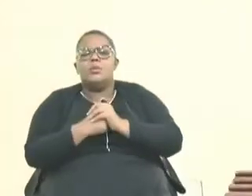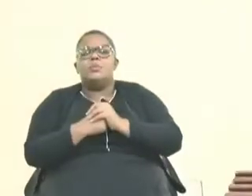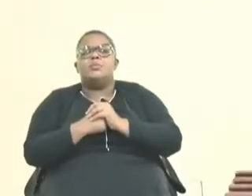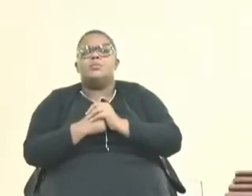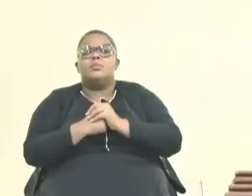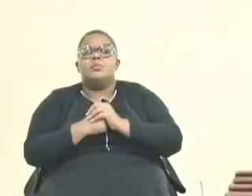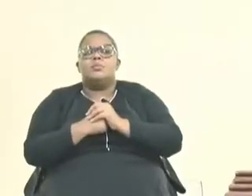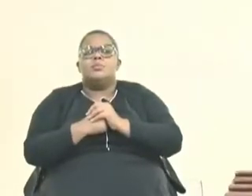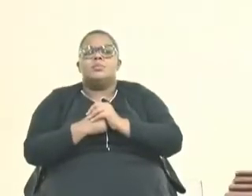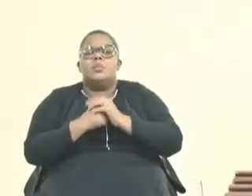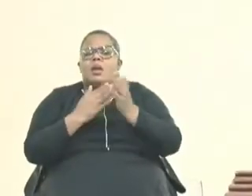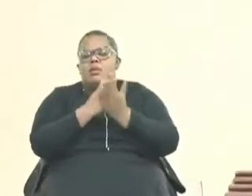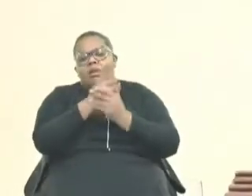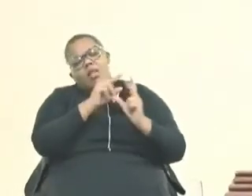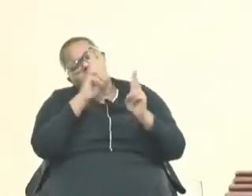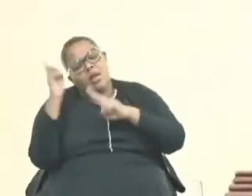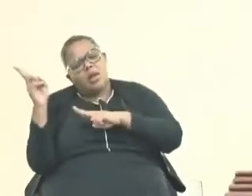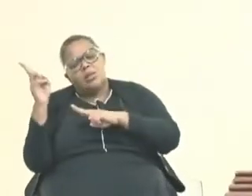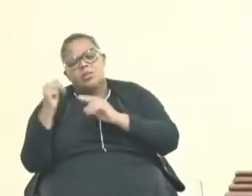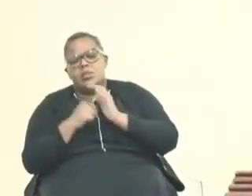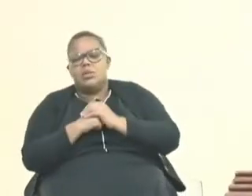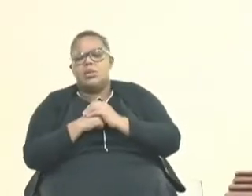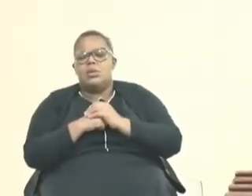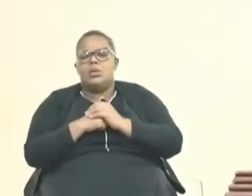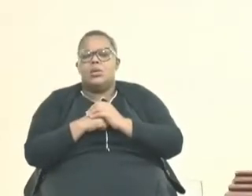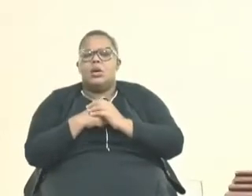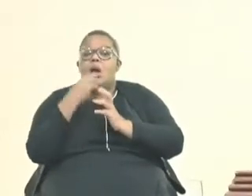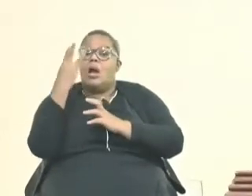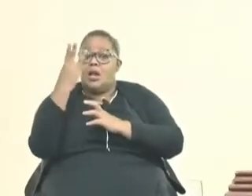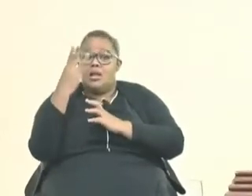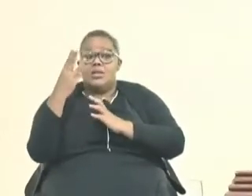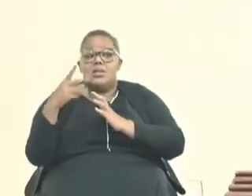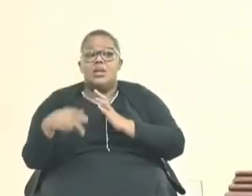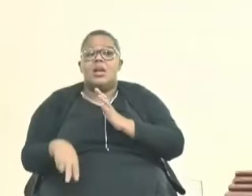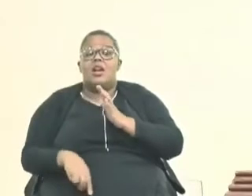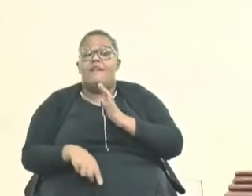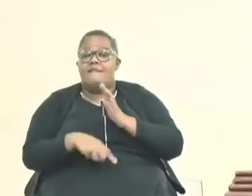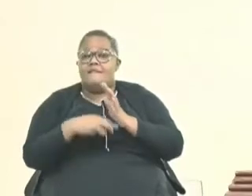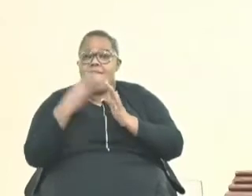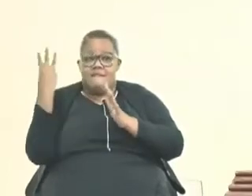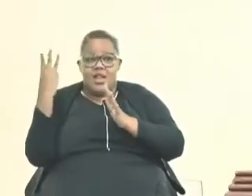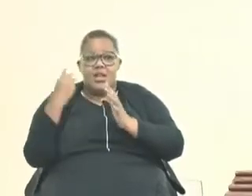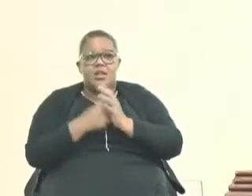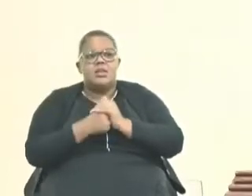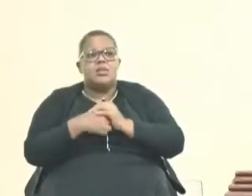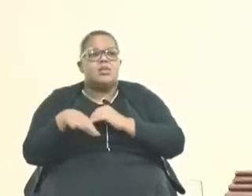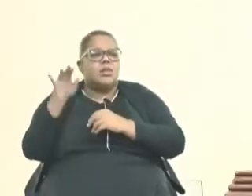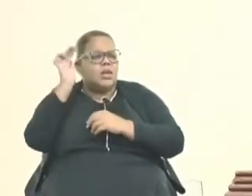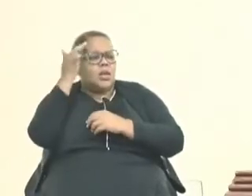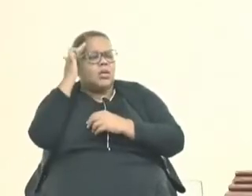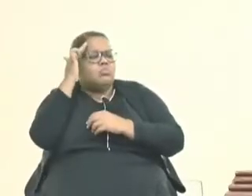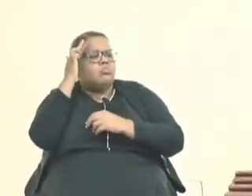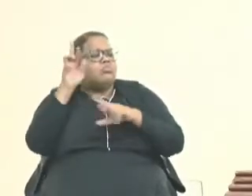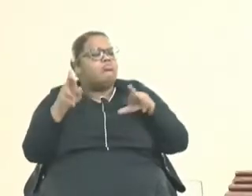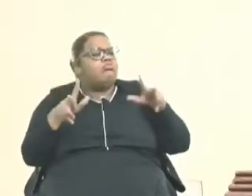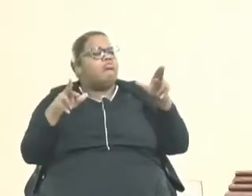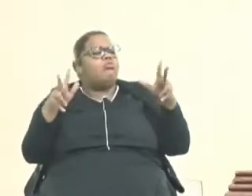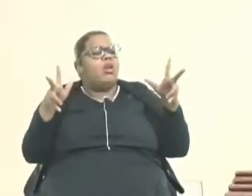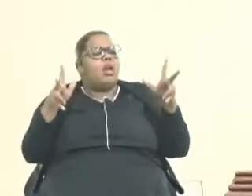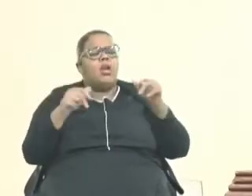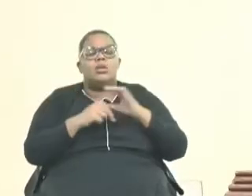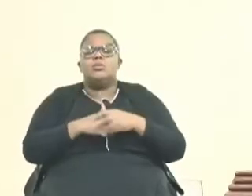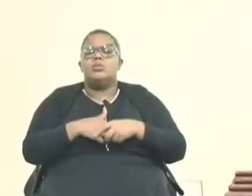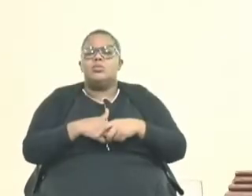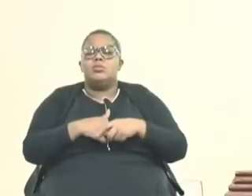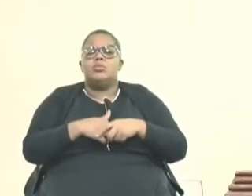e quando vai pela terceira vez aí ele entende opa e tem algo diferente porque ele estava fora da presença bater e